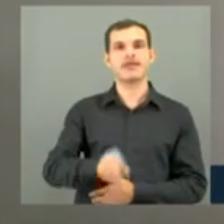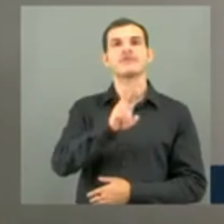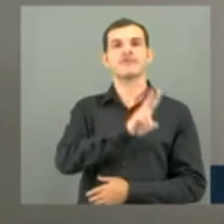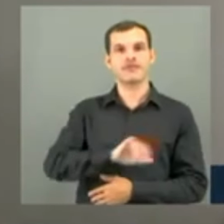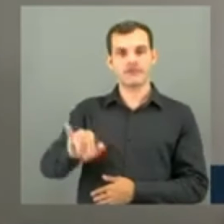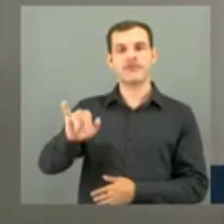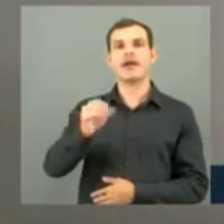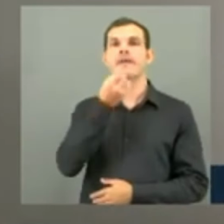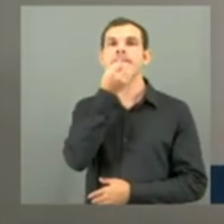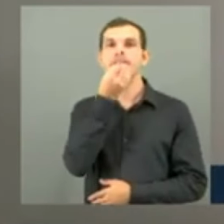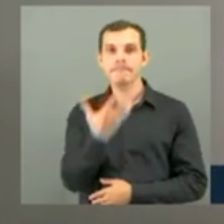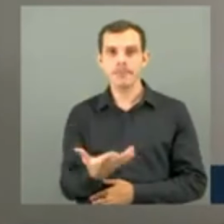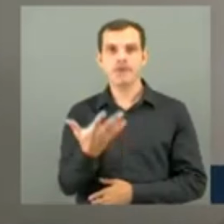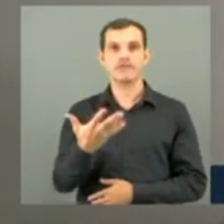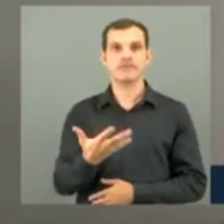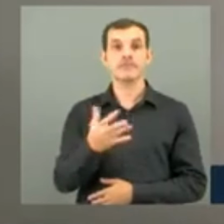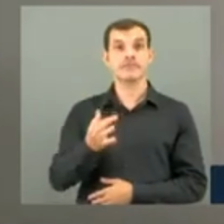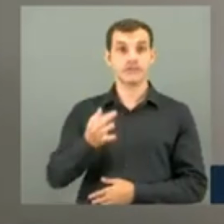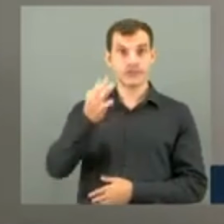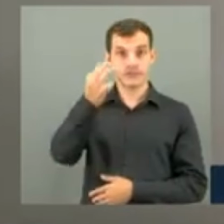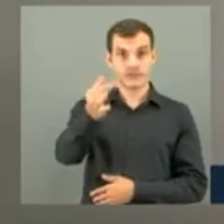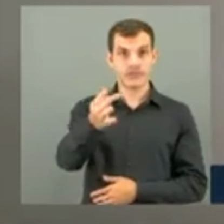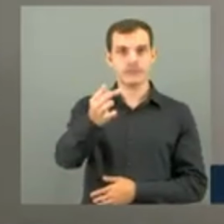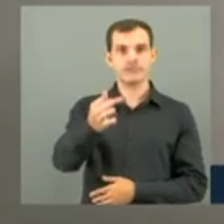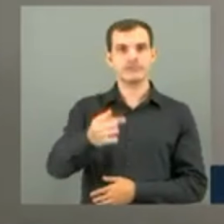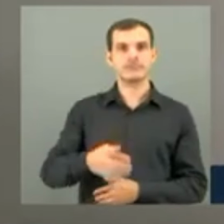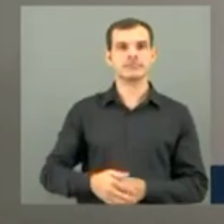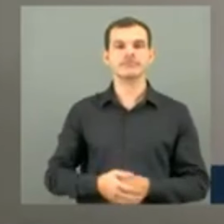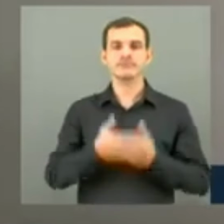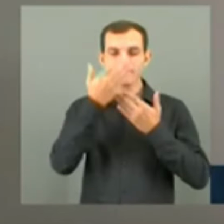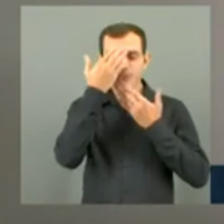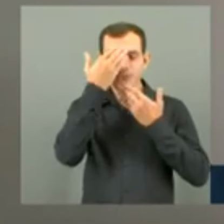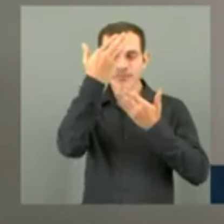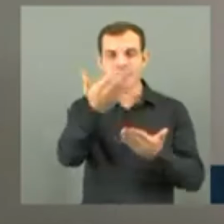né, no futuro ou para as próximas gerações. Muito